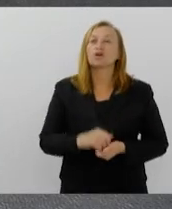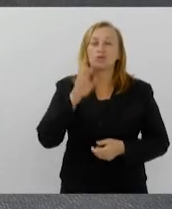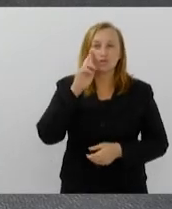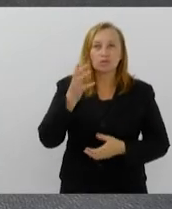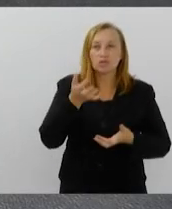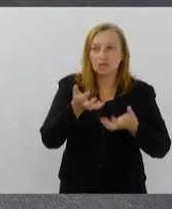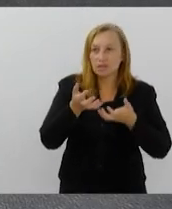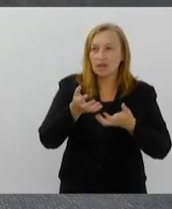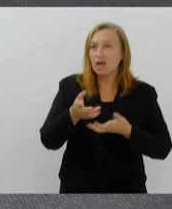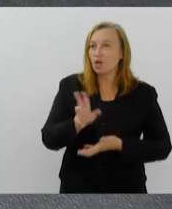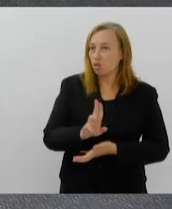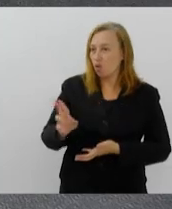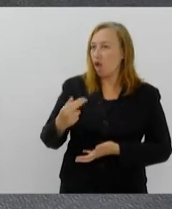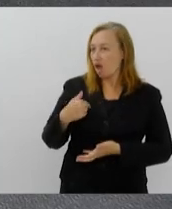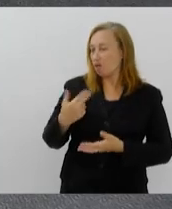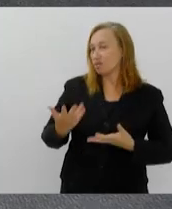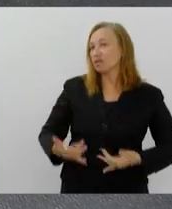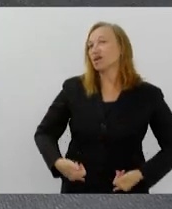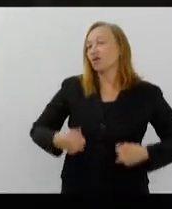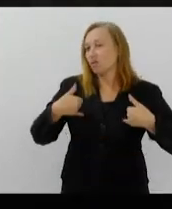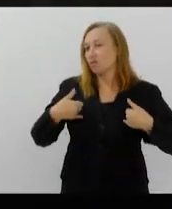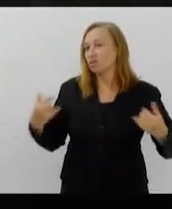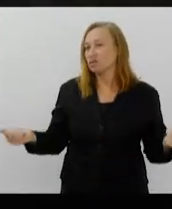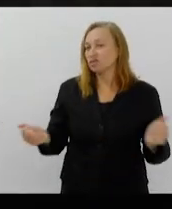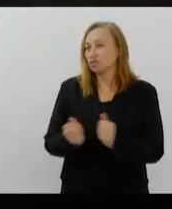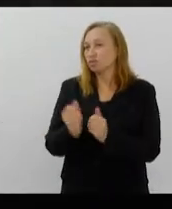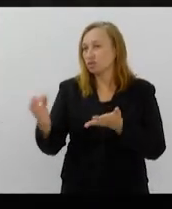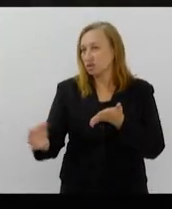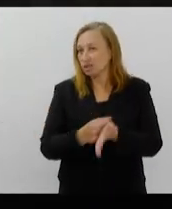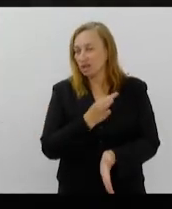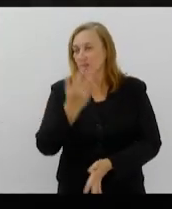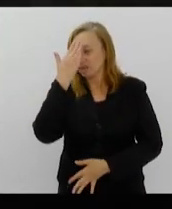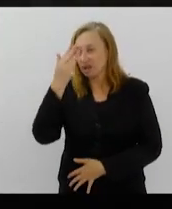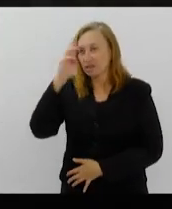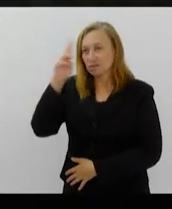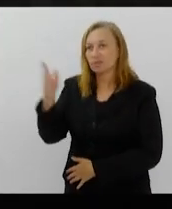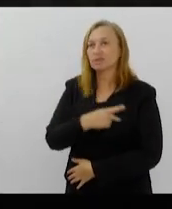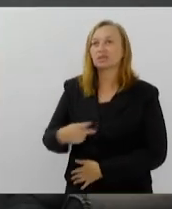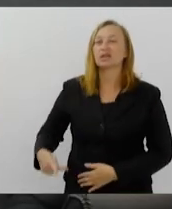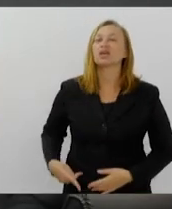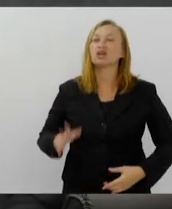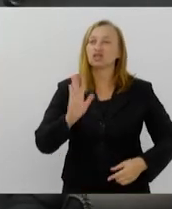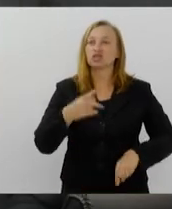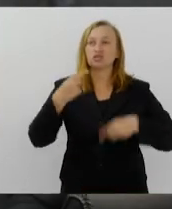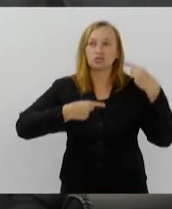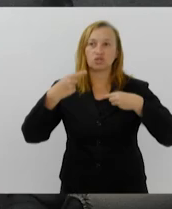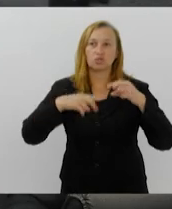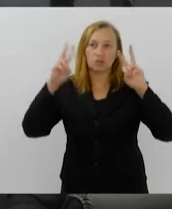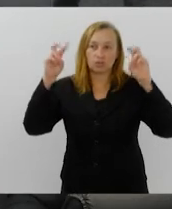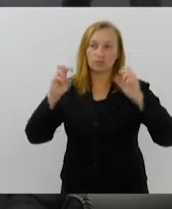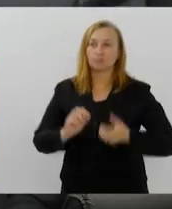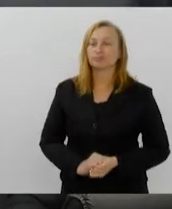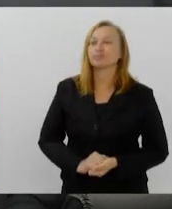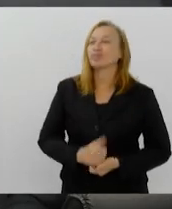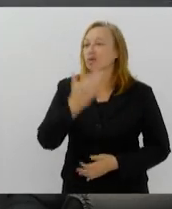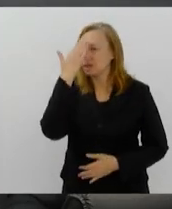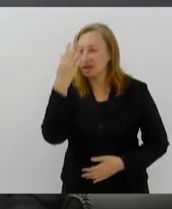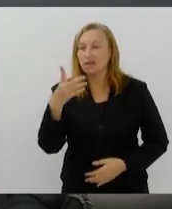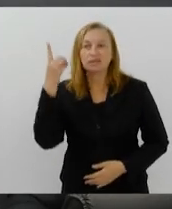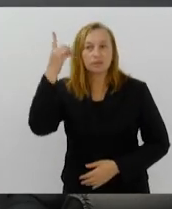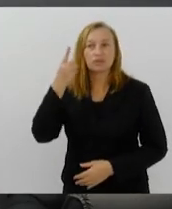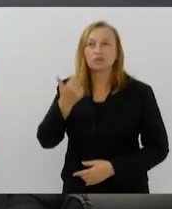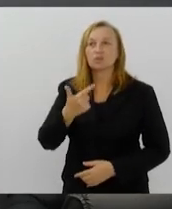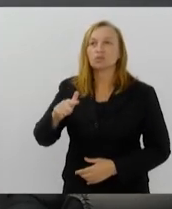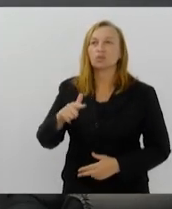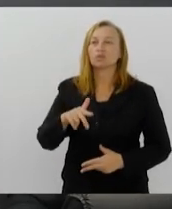com a autoria, terei o maior prazer assinar com Vossa Excelência. Muito obrigado, senhora presidente. Já discuti a matéria. Obrigada, deputado.